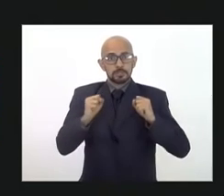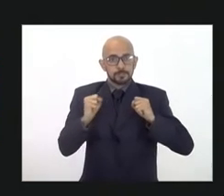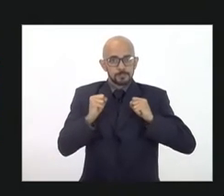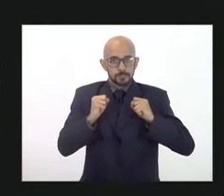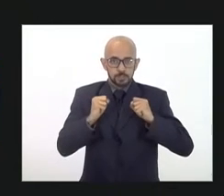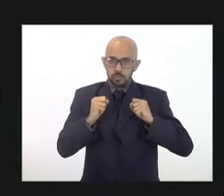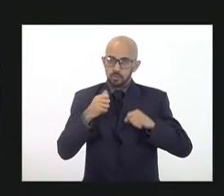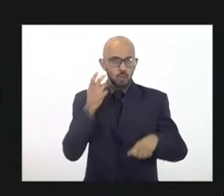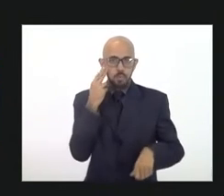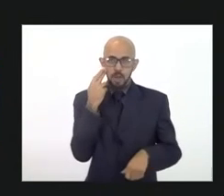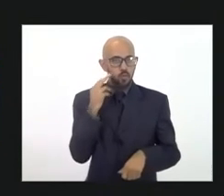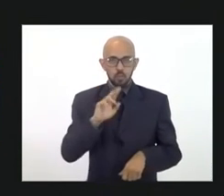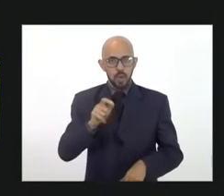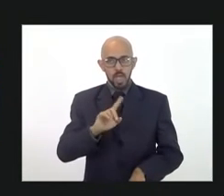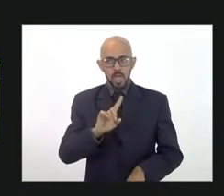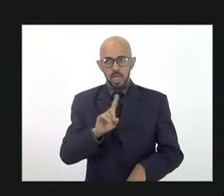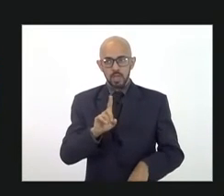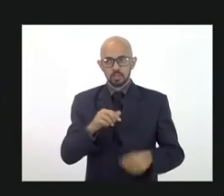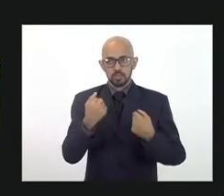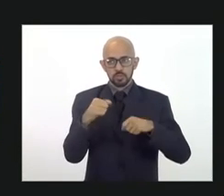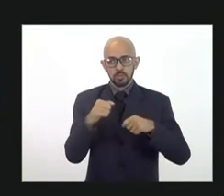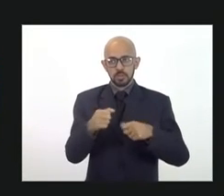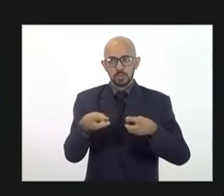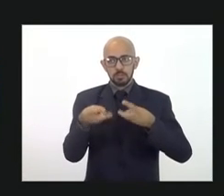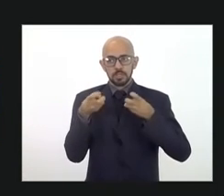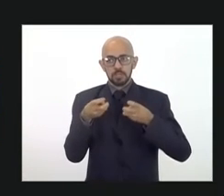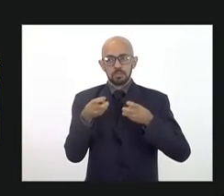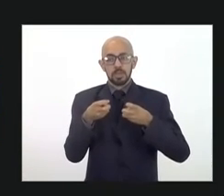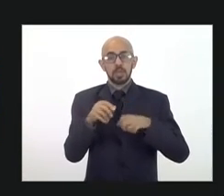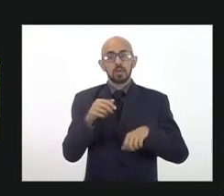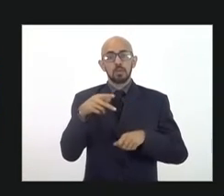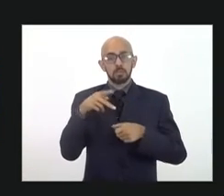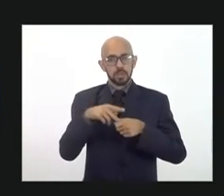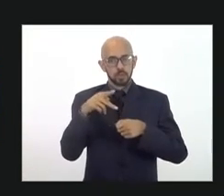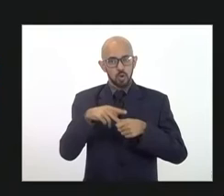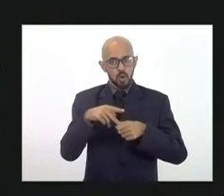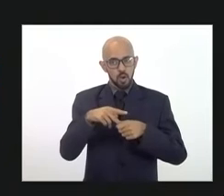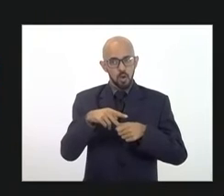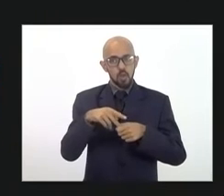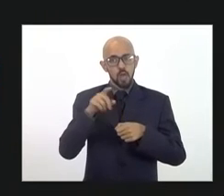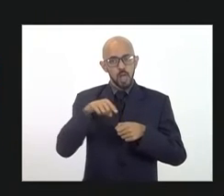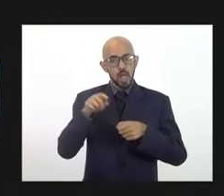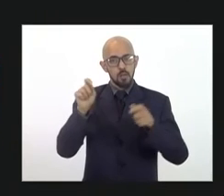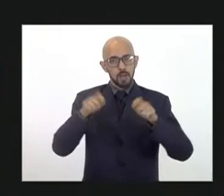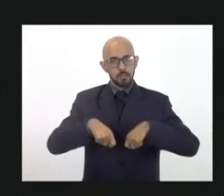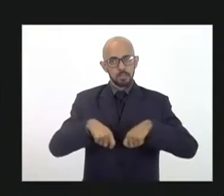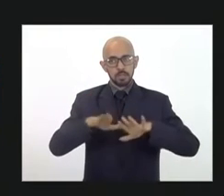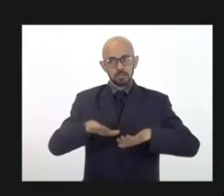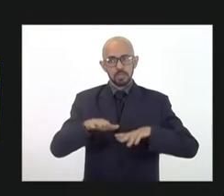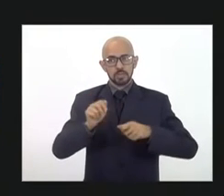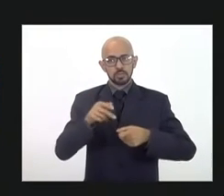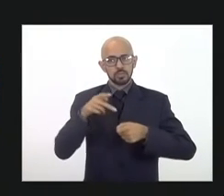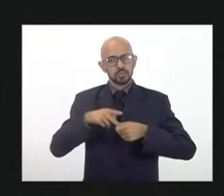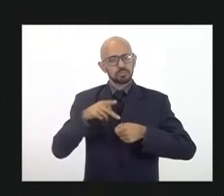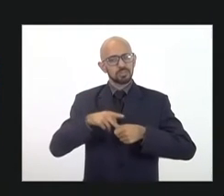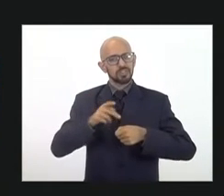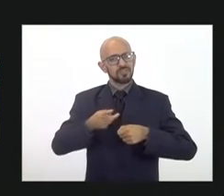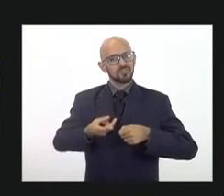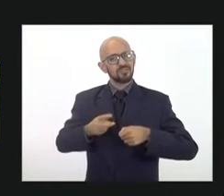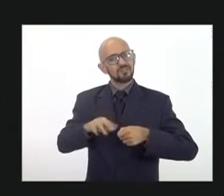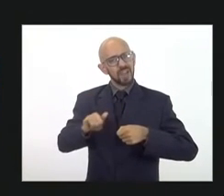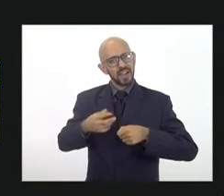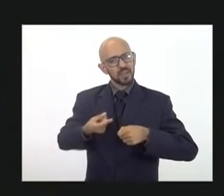o deputado Cristino Auro, eu entendo que o petróleo, né, em tese, ele é um recurso finito, sim, mas teremos petróleo durante muito tempo,